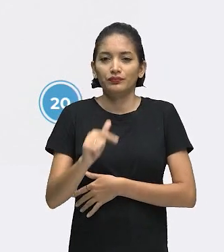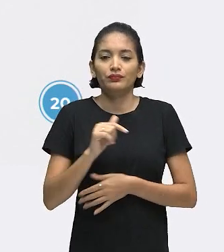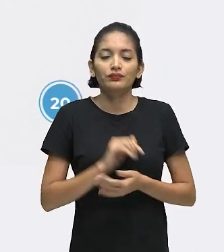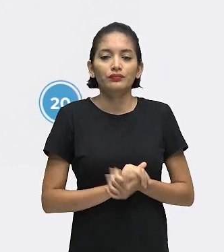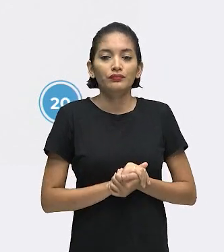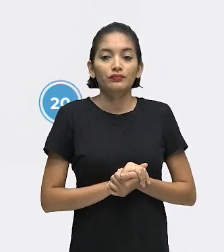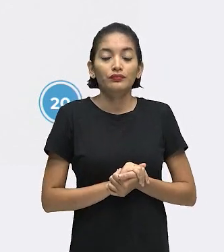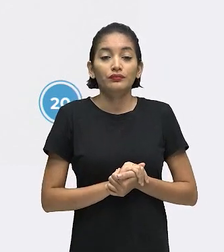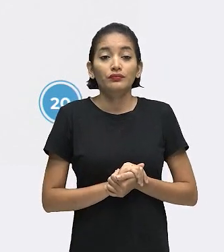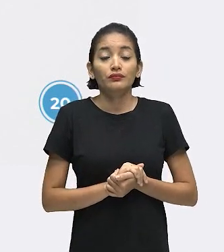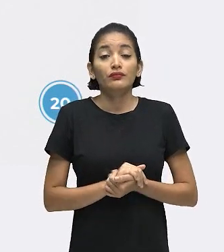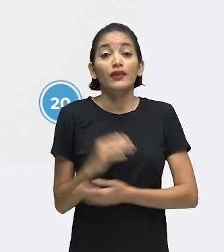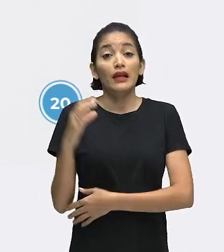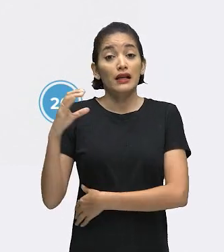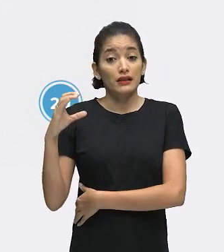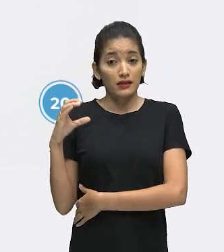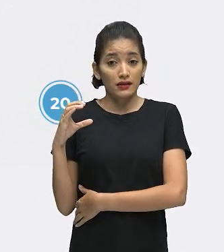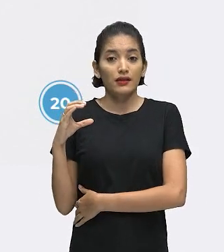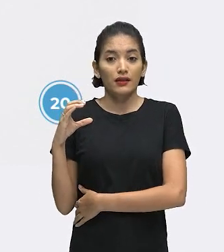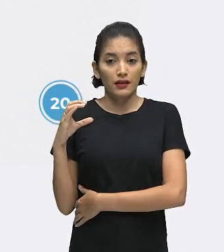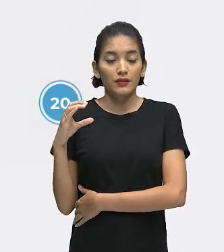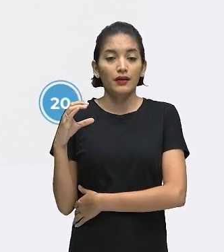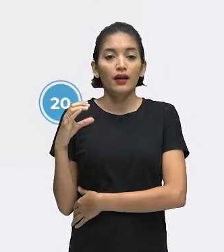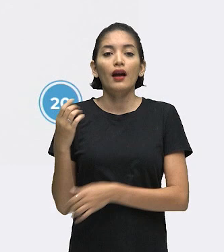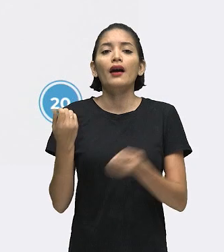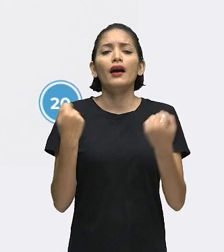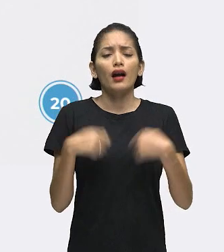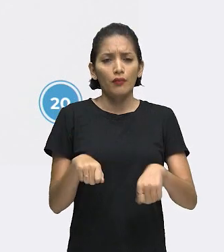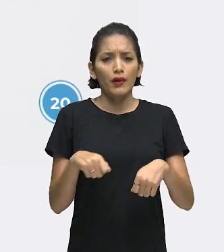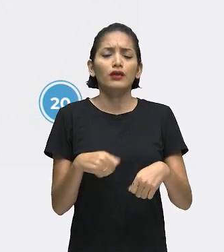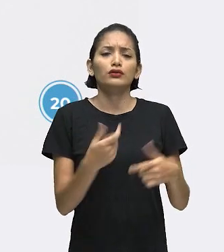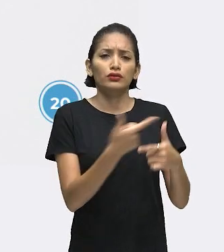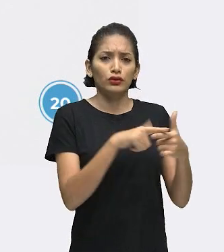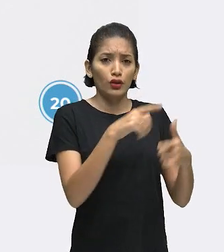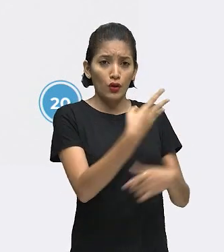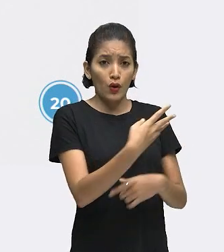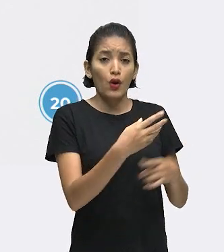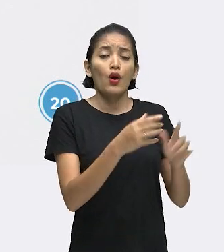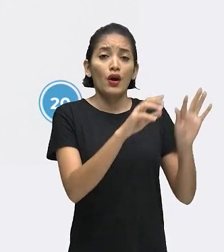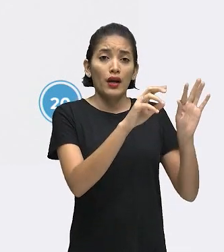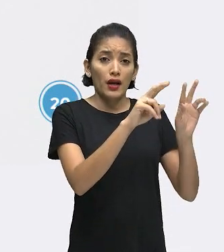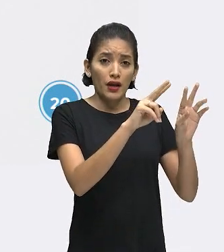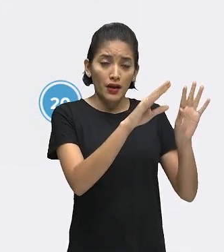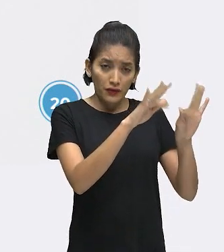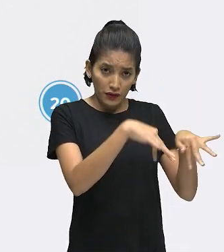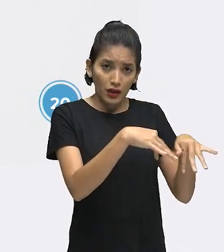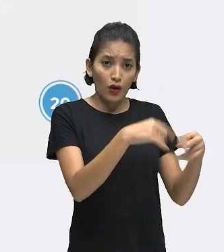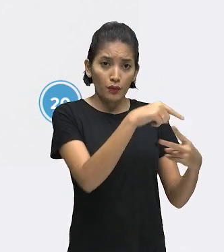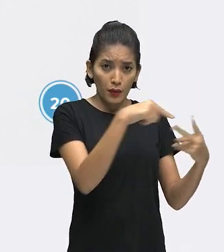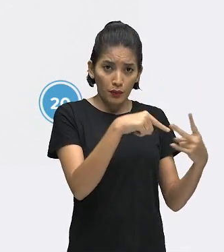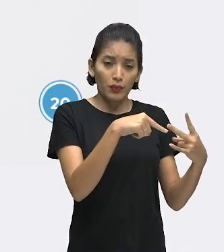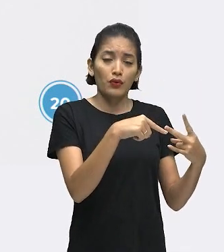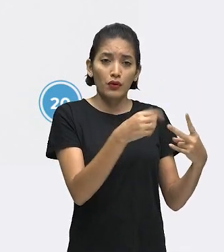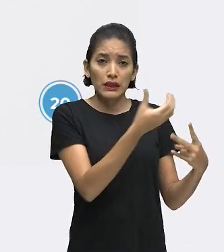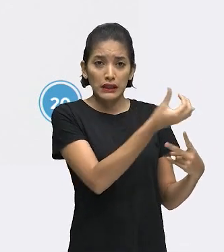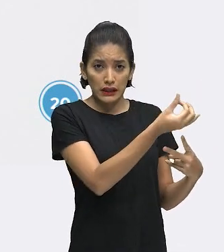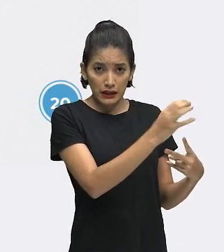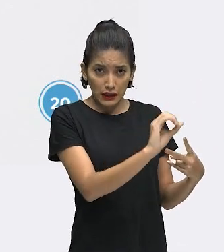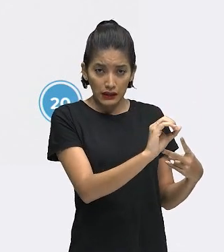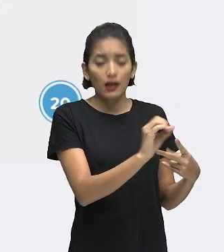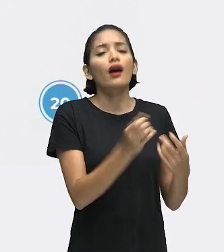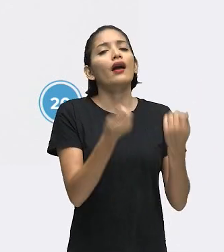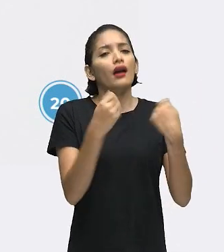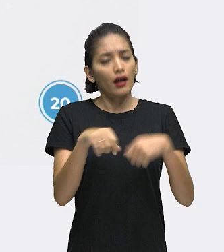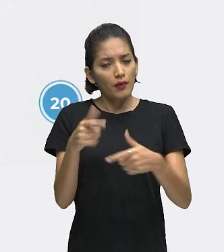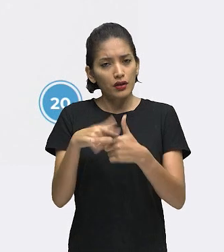na letra C, ele é divisível por 4 porque os 2 últimos algarismos, que terminam em 60, é divisível